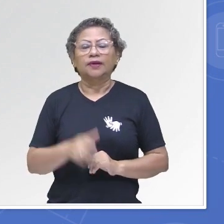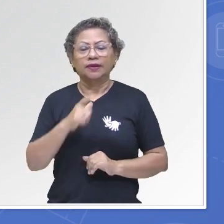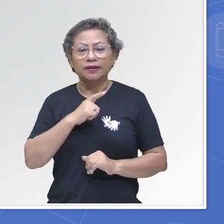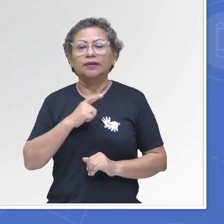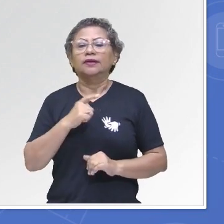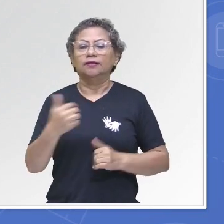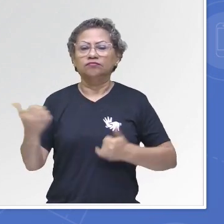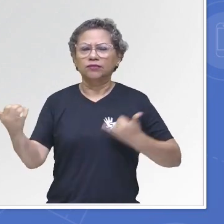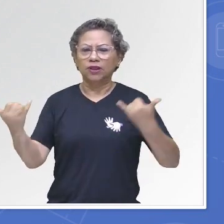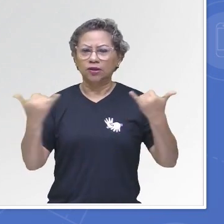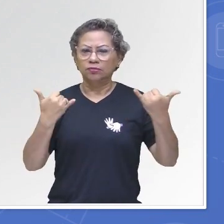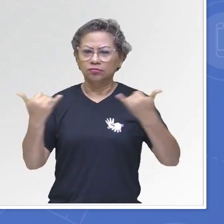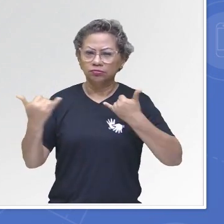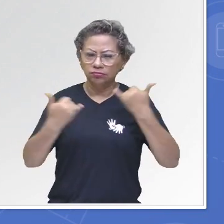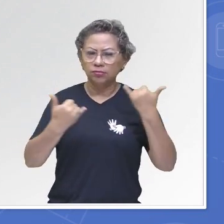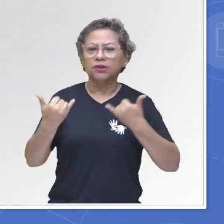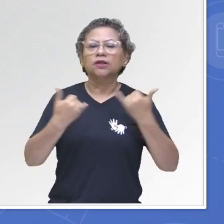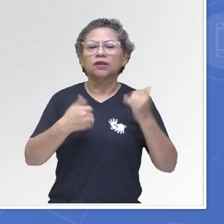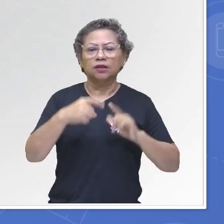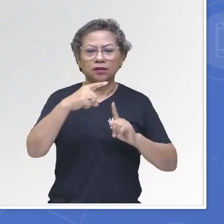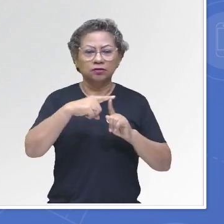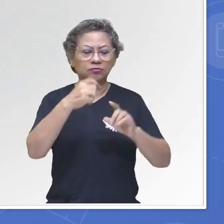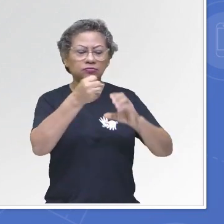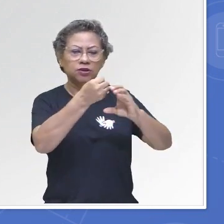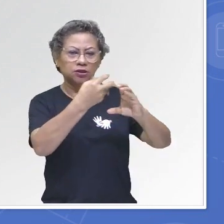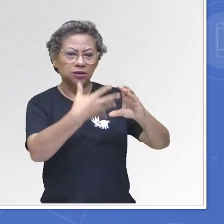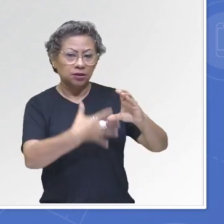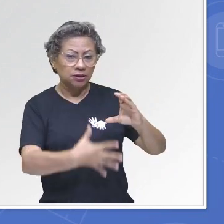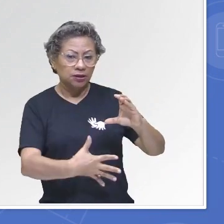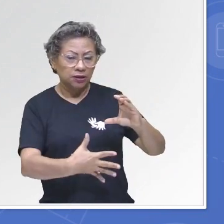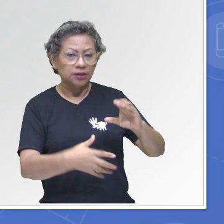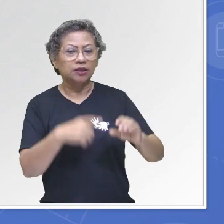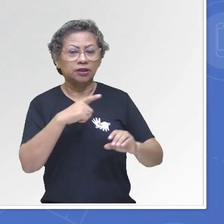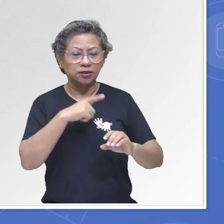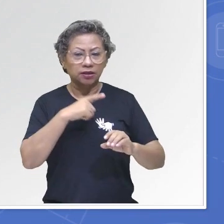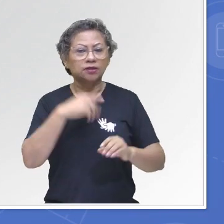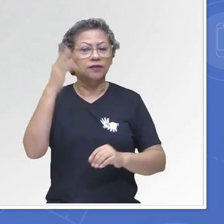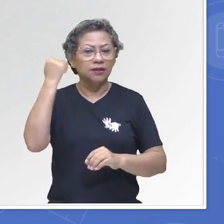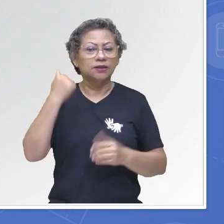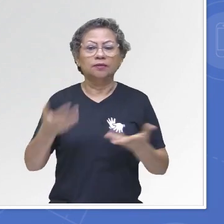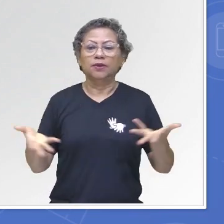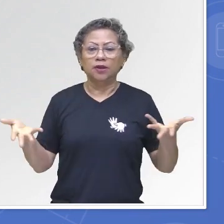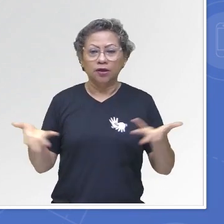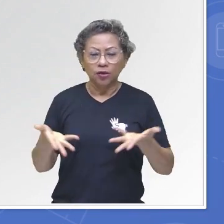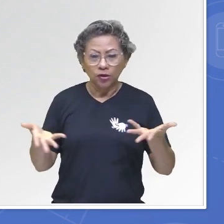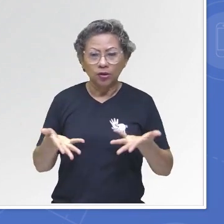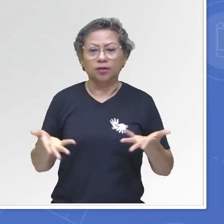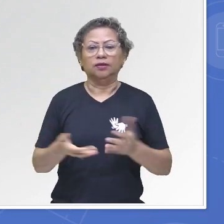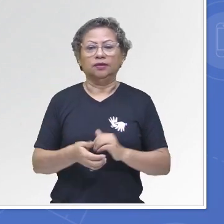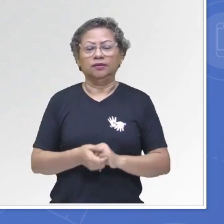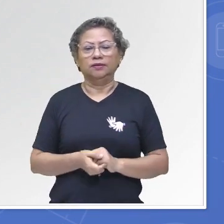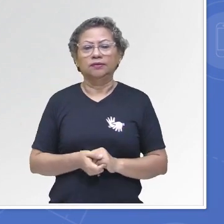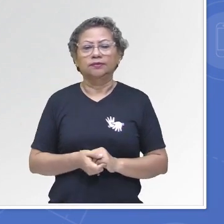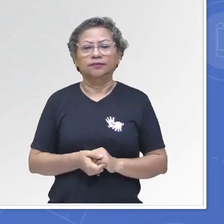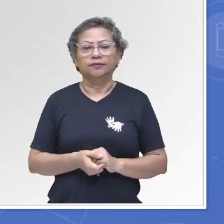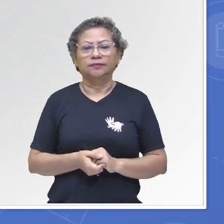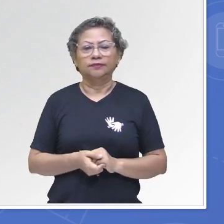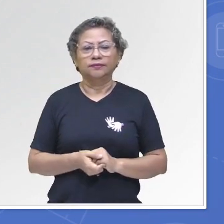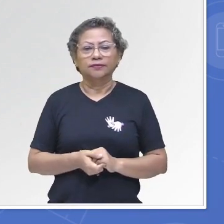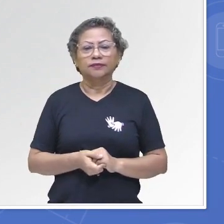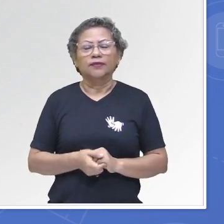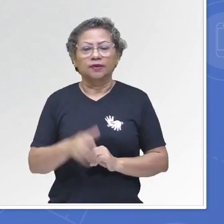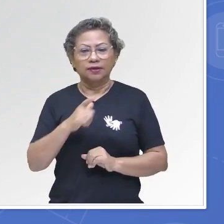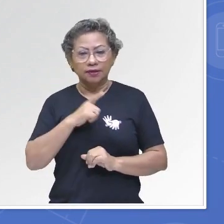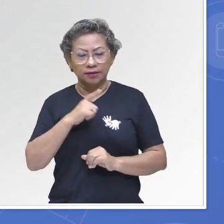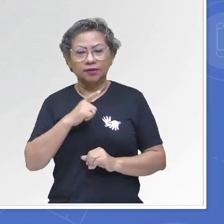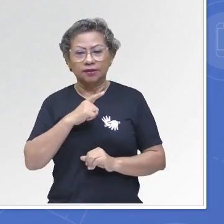características de termos que nós vamos trabalhar aqui na estatística. Então, conforme a gente vai trabalhando e se